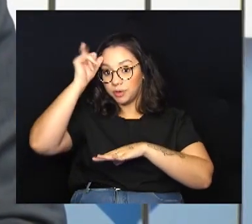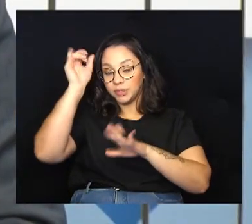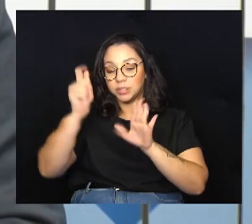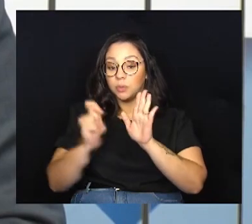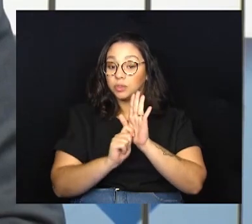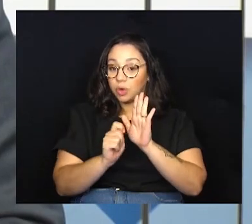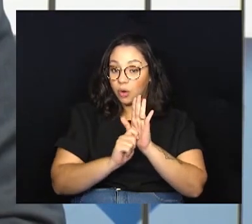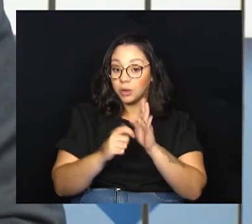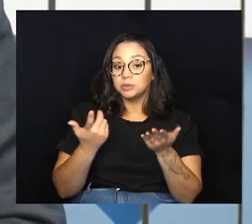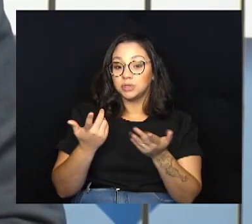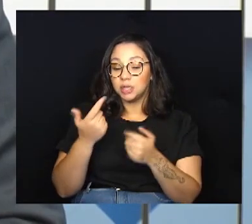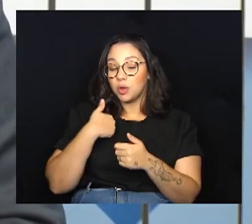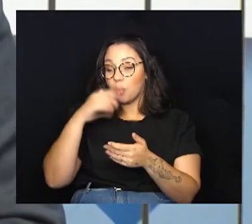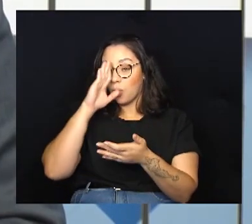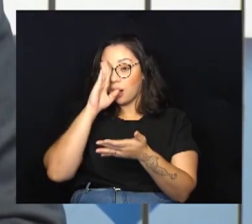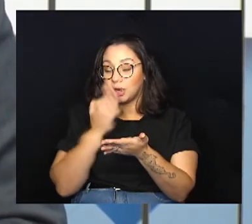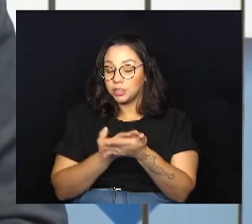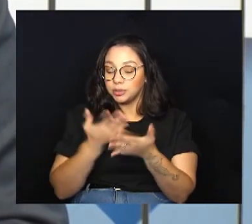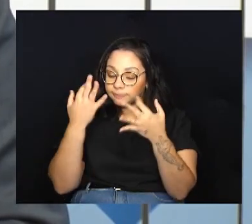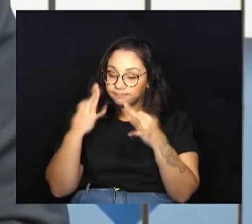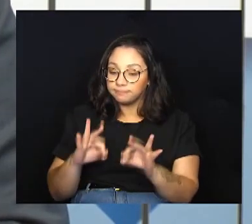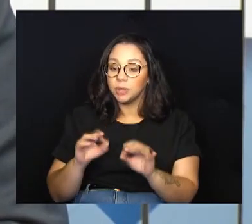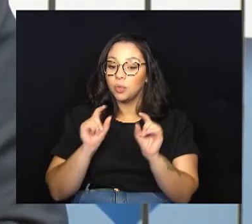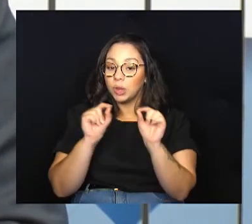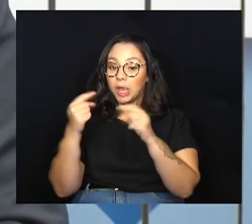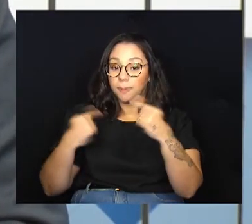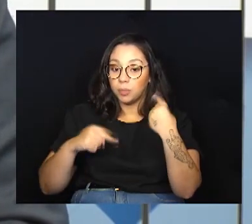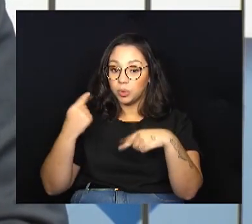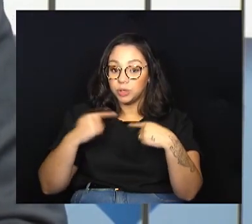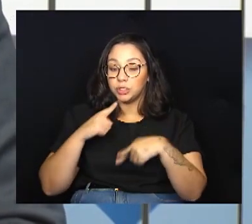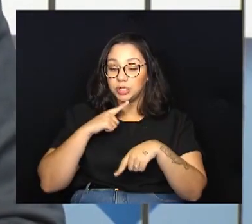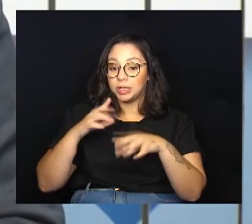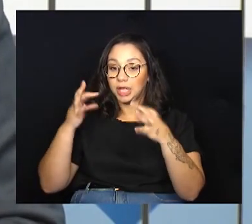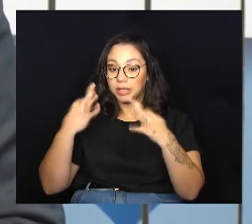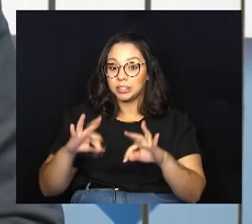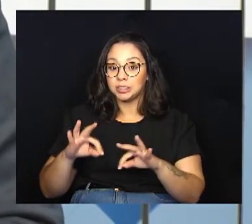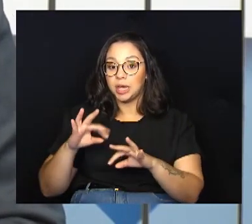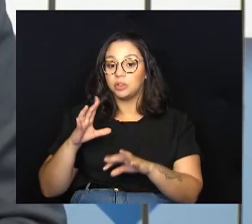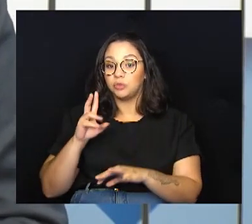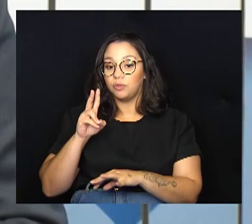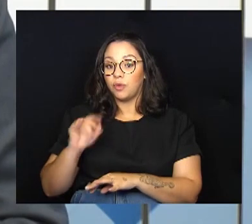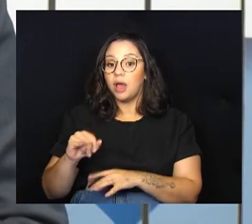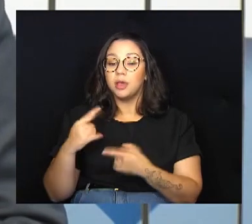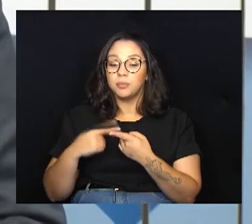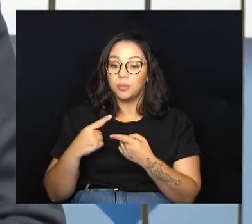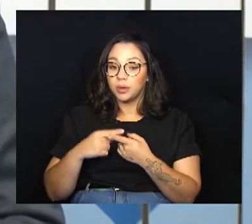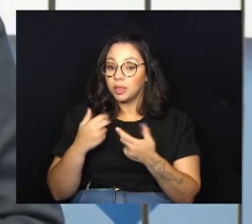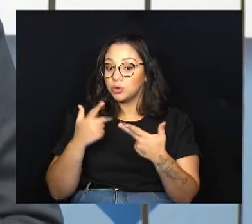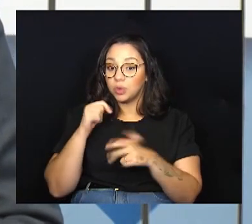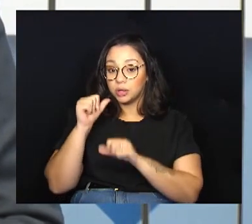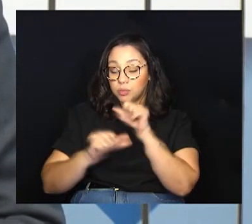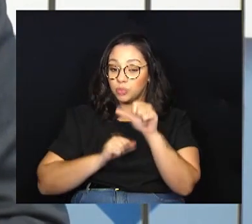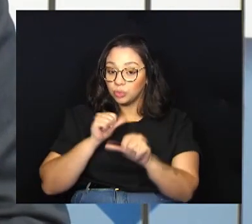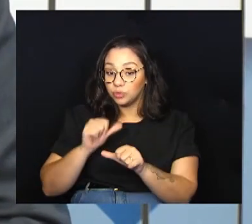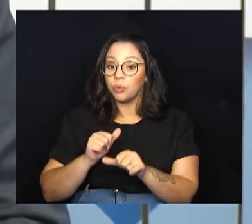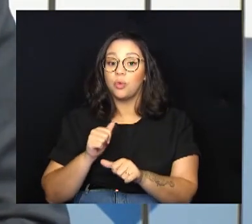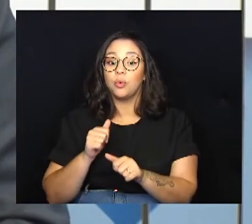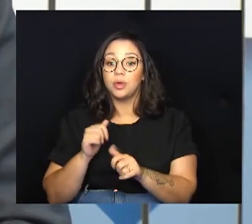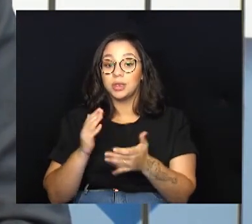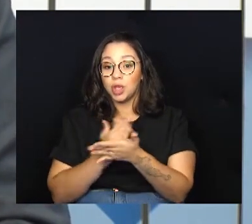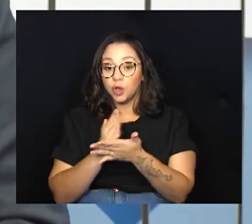o pediatra, o ebiatra, que é o médico dos adolescentes, Sim. Precisa abordar isso. Então, a